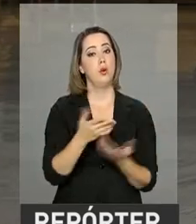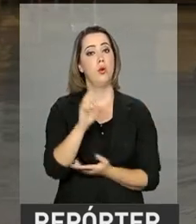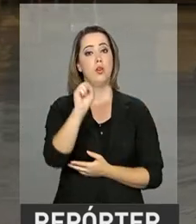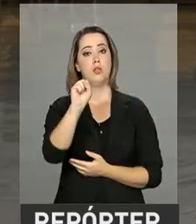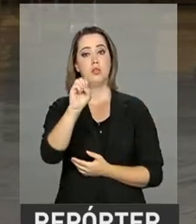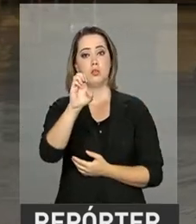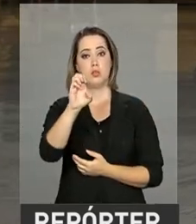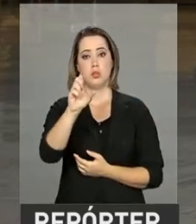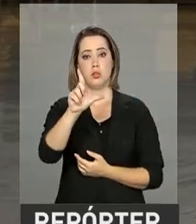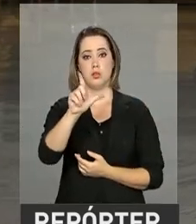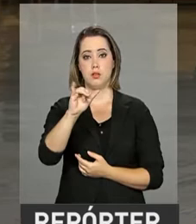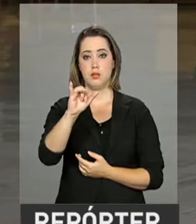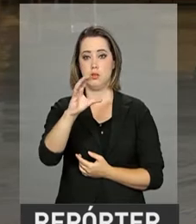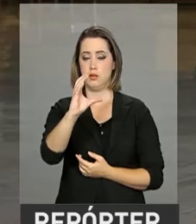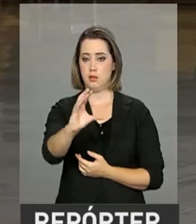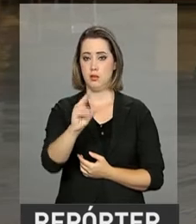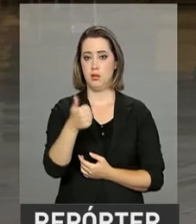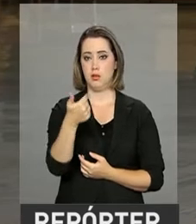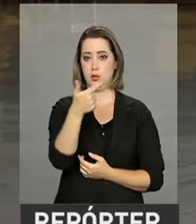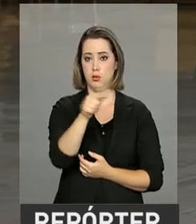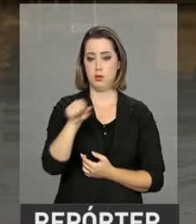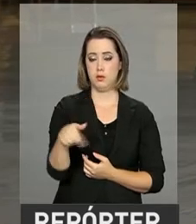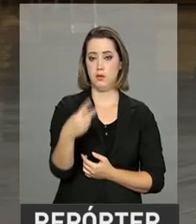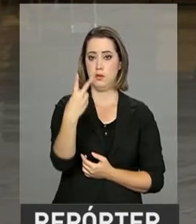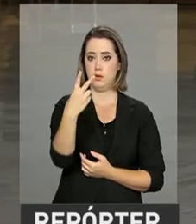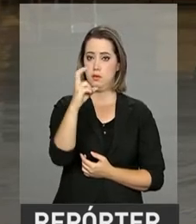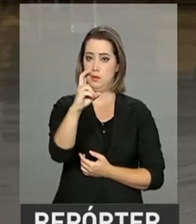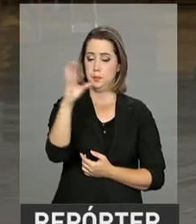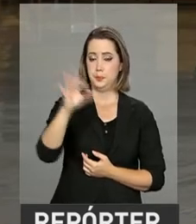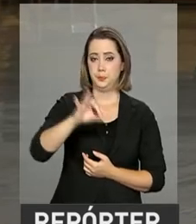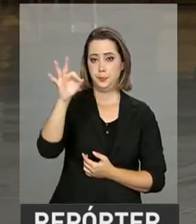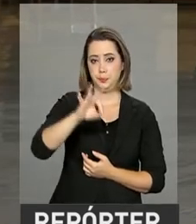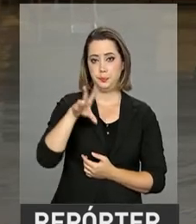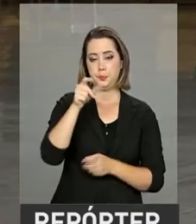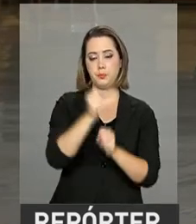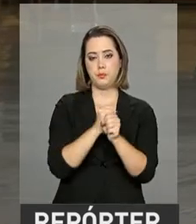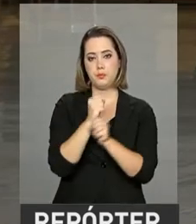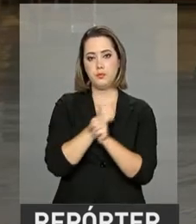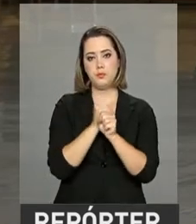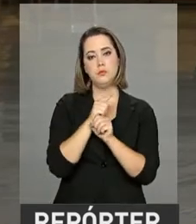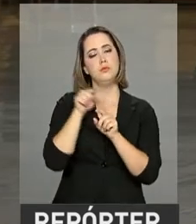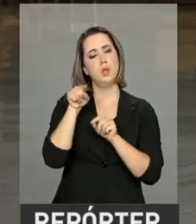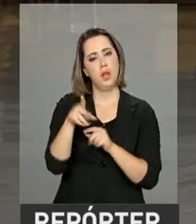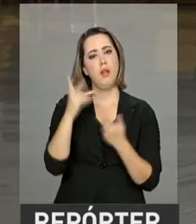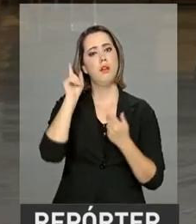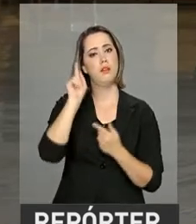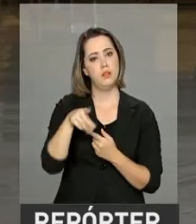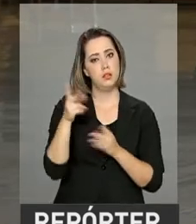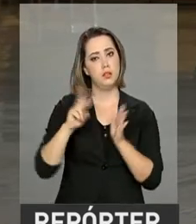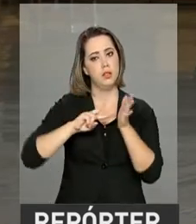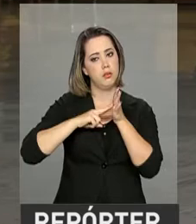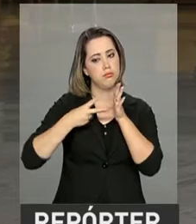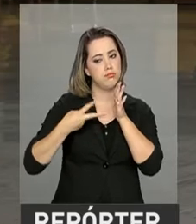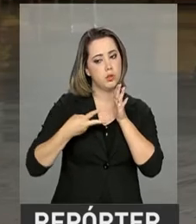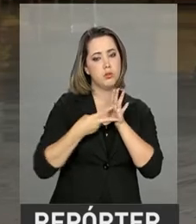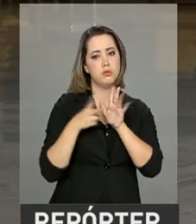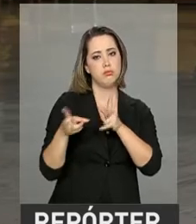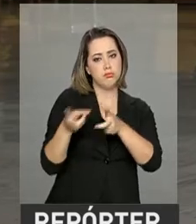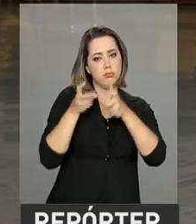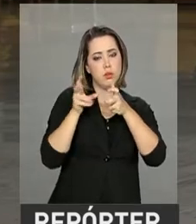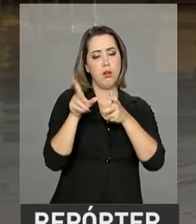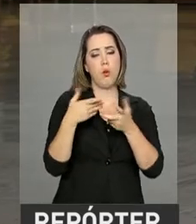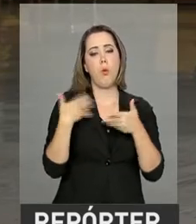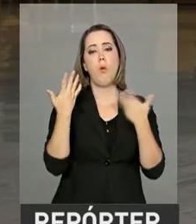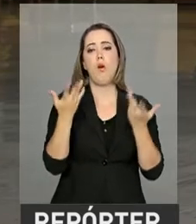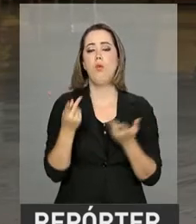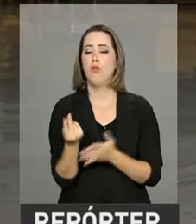em 12,25% ao ano. E é justamente a Selic que serve como referência, como parâmetro para